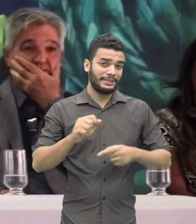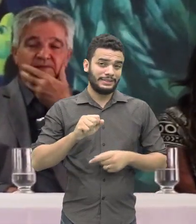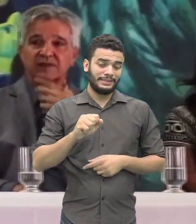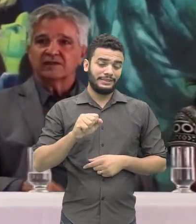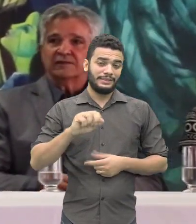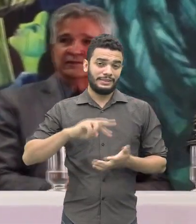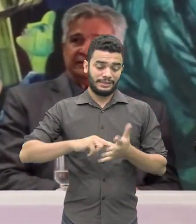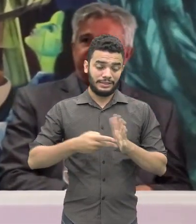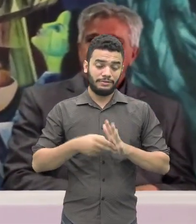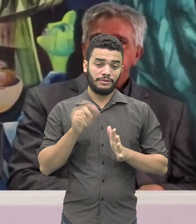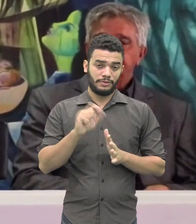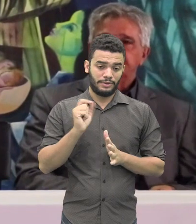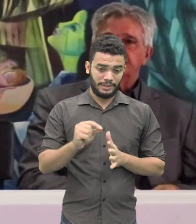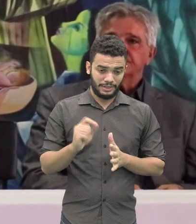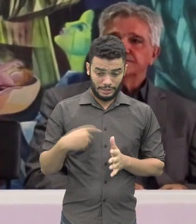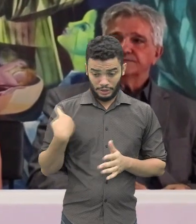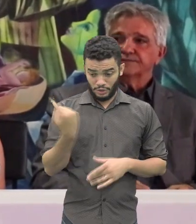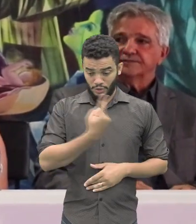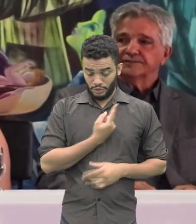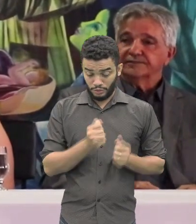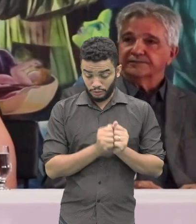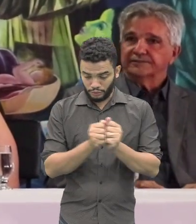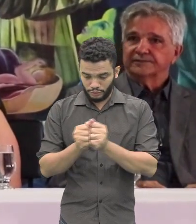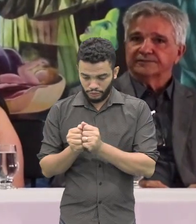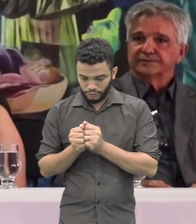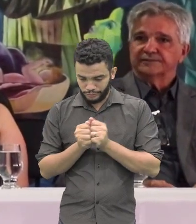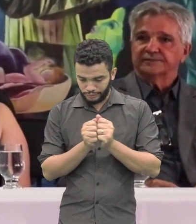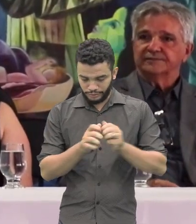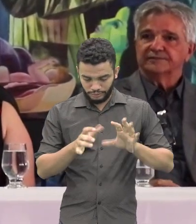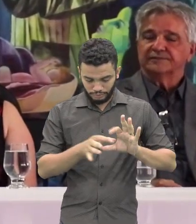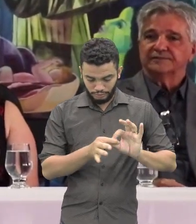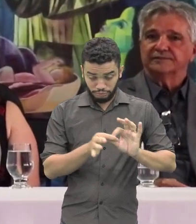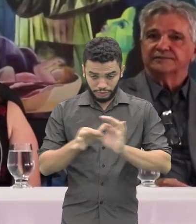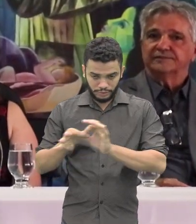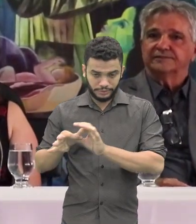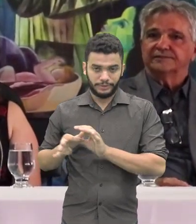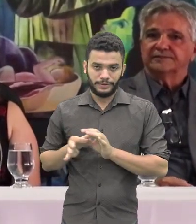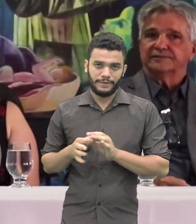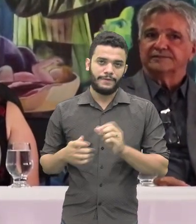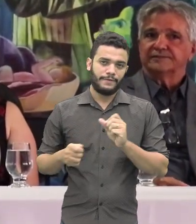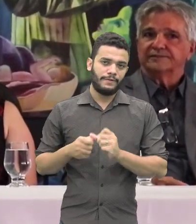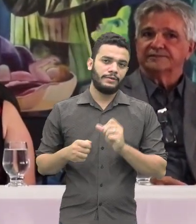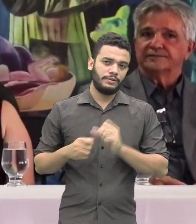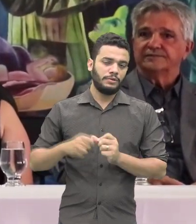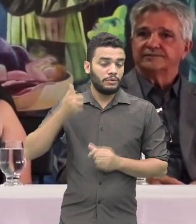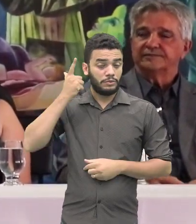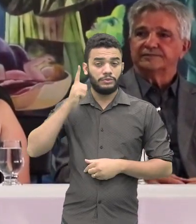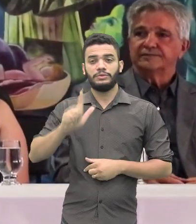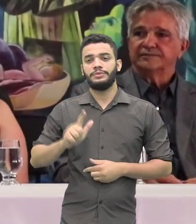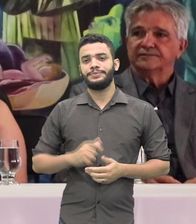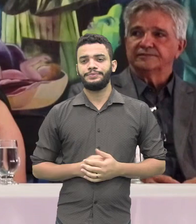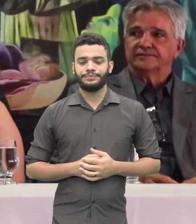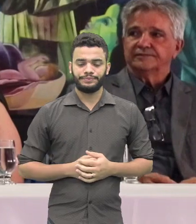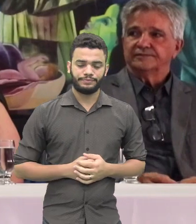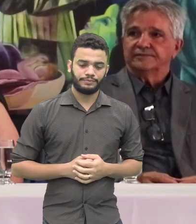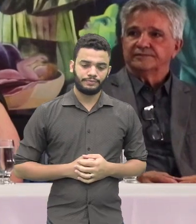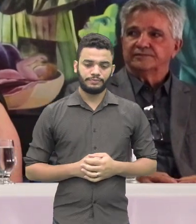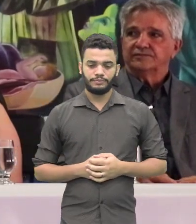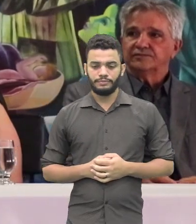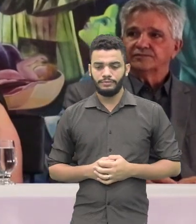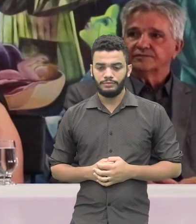os professores de todo mundo né para a gente fazer alguma coisa em qualquer pasta Qualquer que seja ela